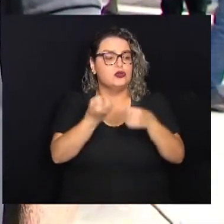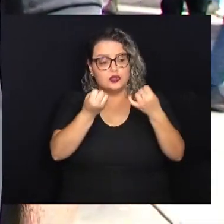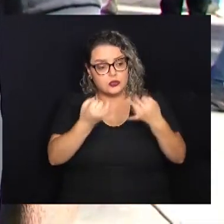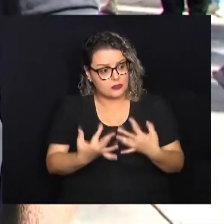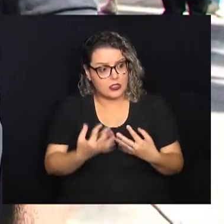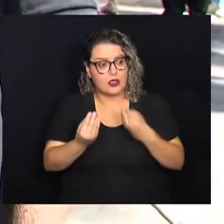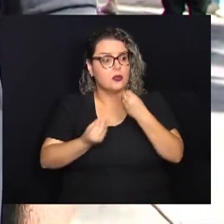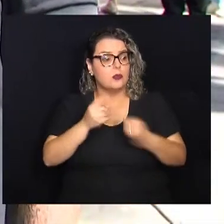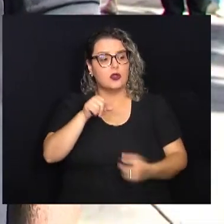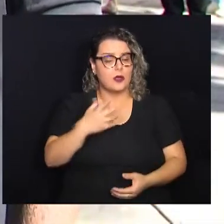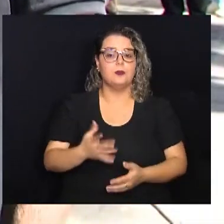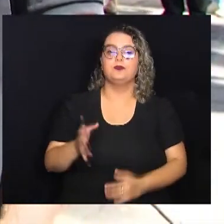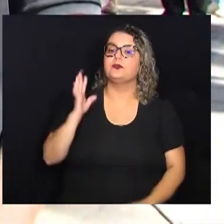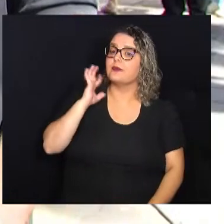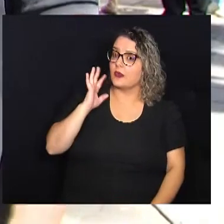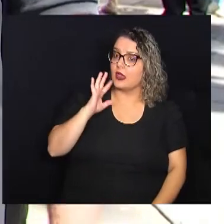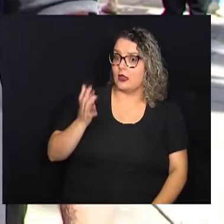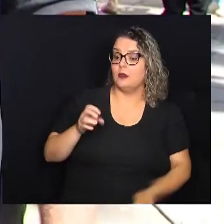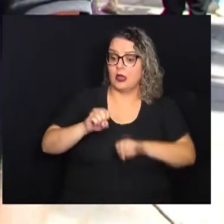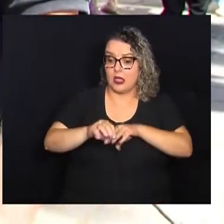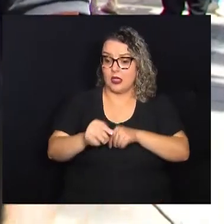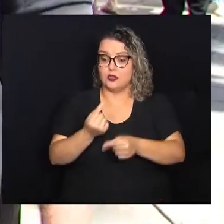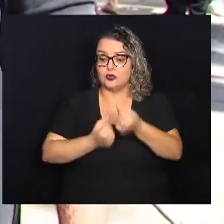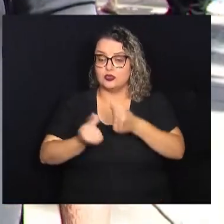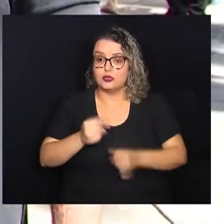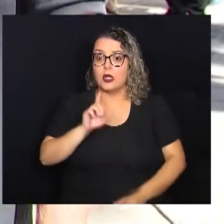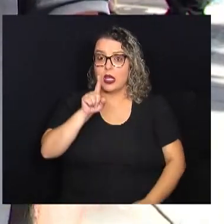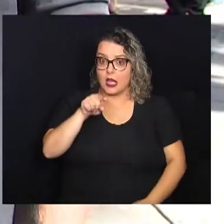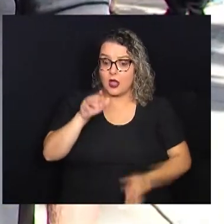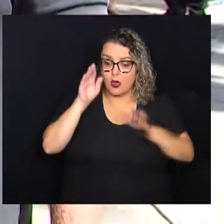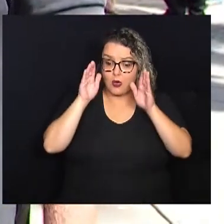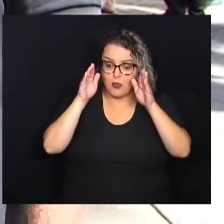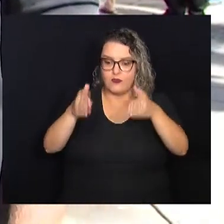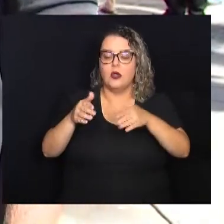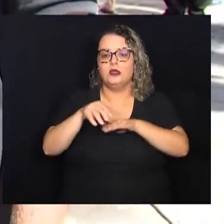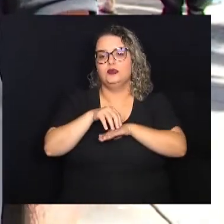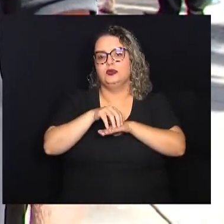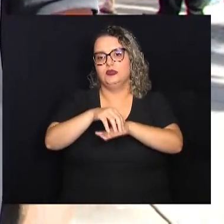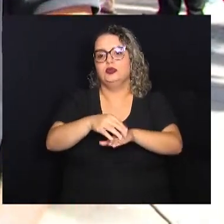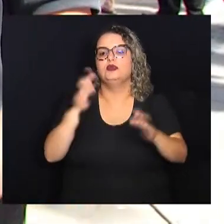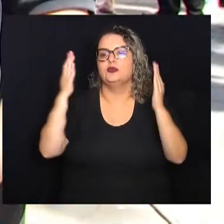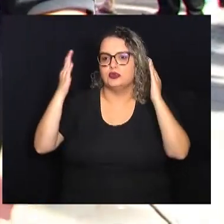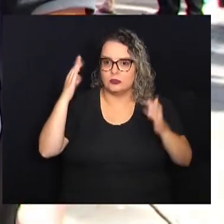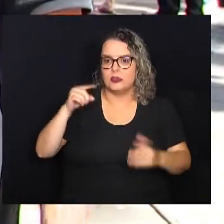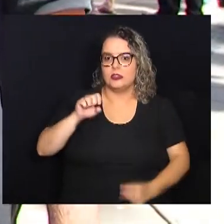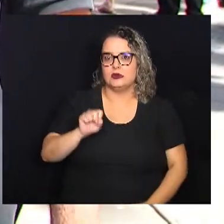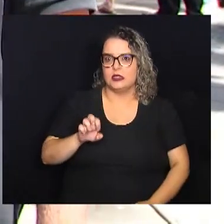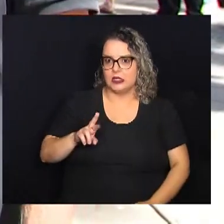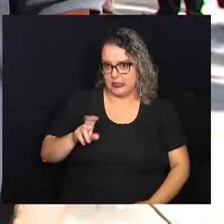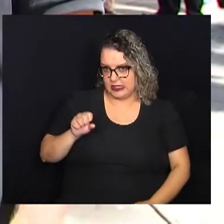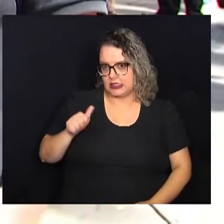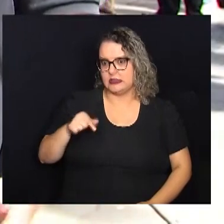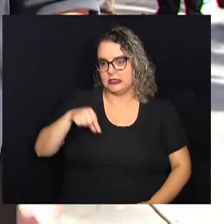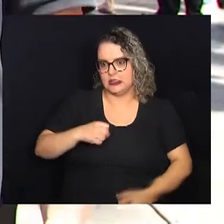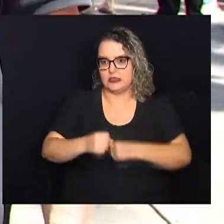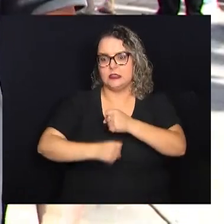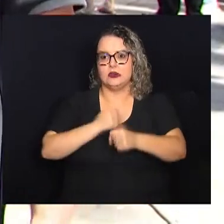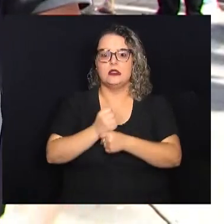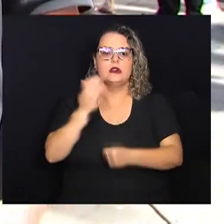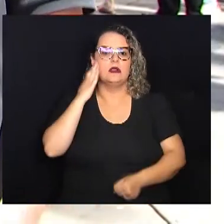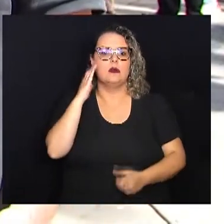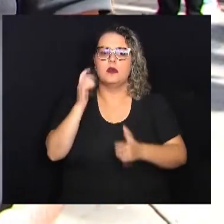orientados? Legal, isso. Educação financeira é o foco do caminhão da Serasa durante esse ano, né? A gente sabe que muitas pessoas que vêm aqui, a